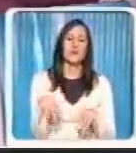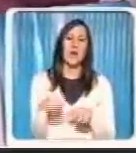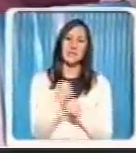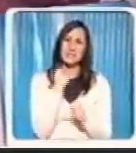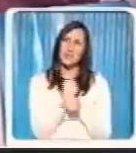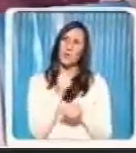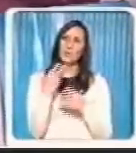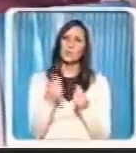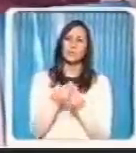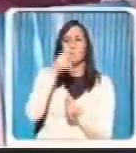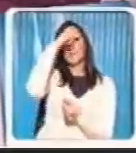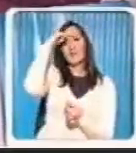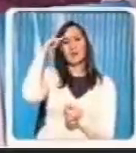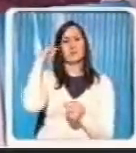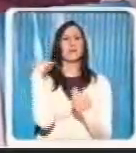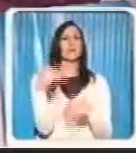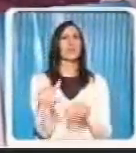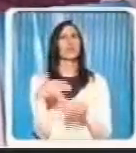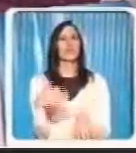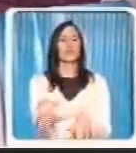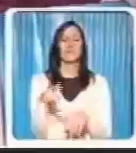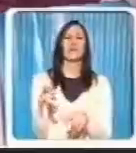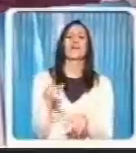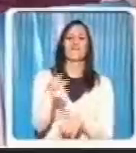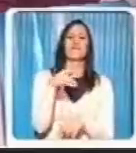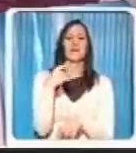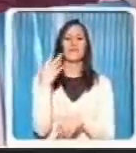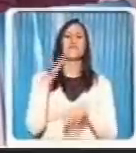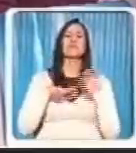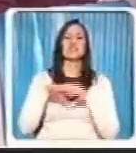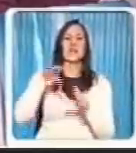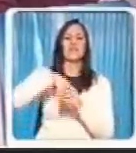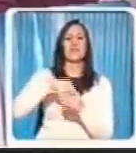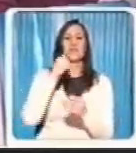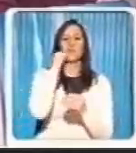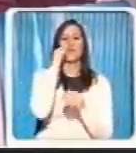Costa. Ela! Ó Joaquim, o que é que fazia no filme? Parece-me tão bem.